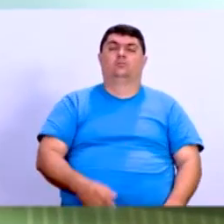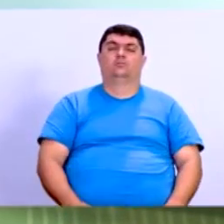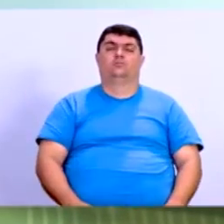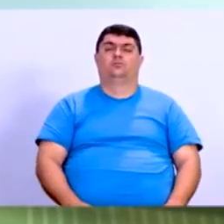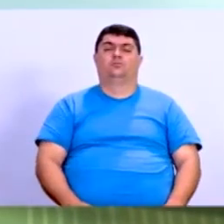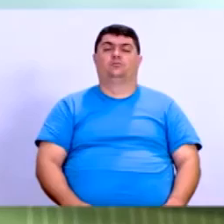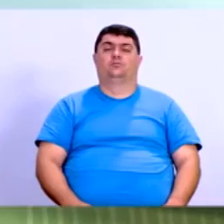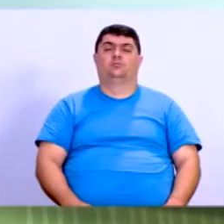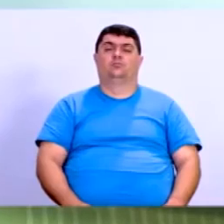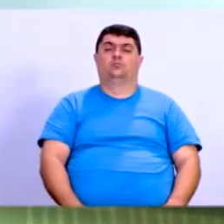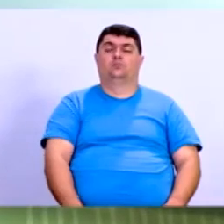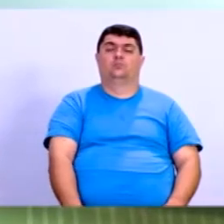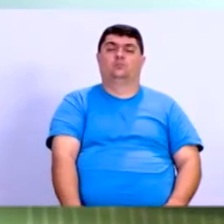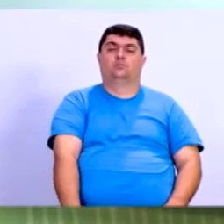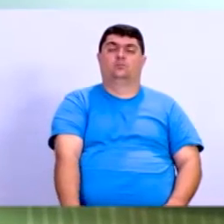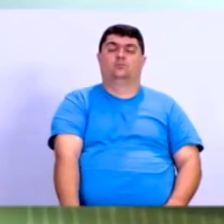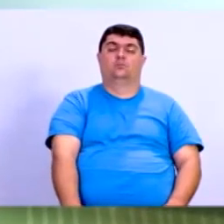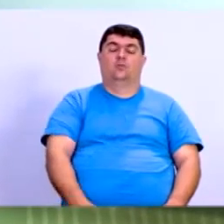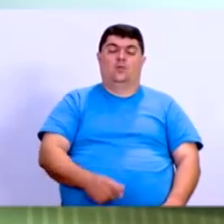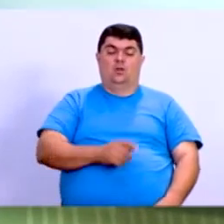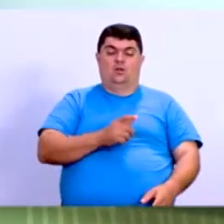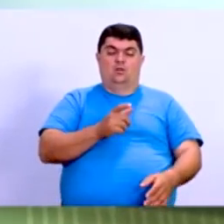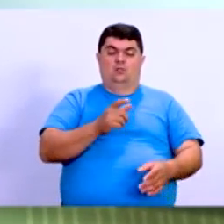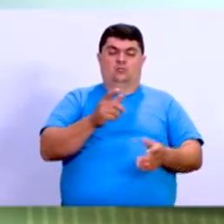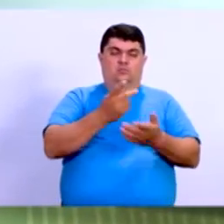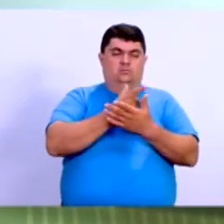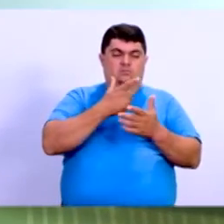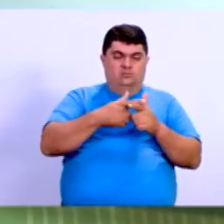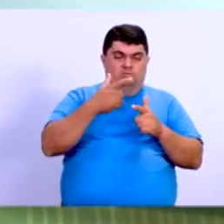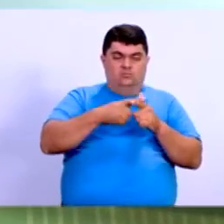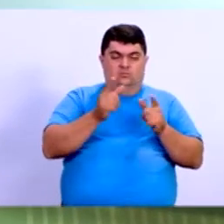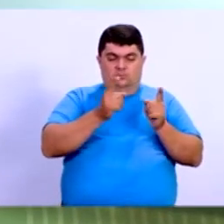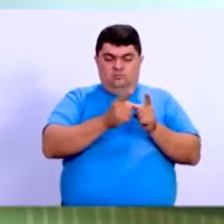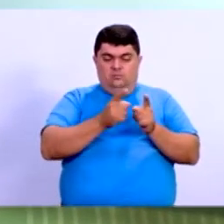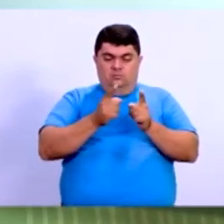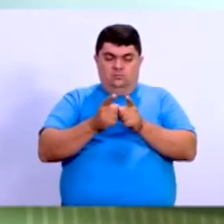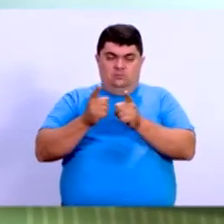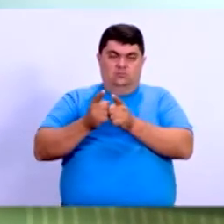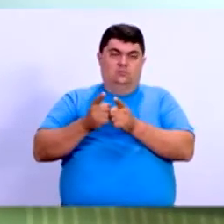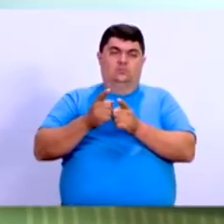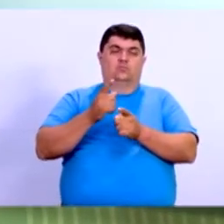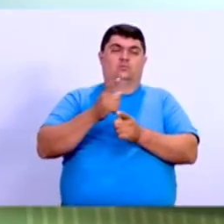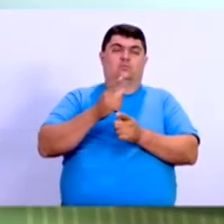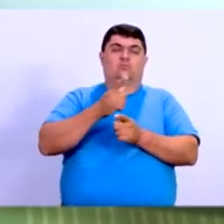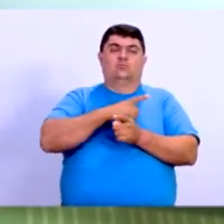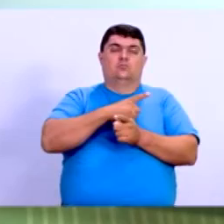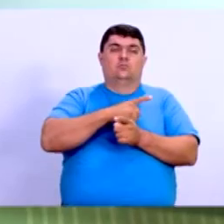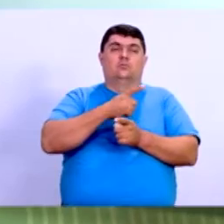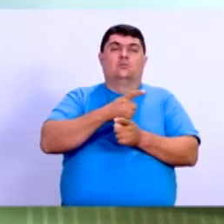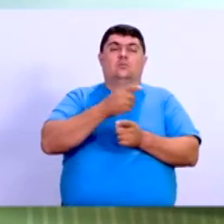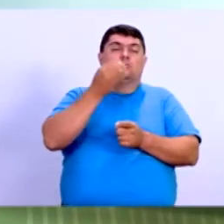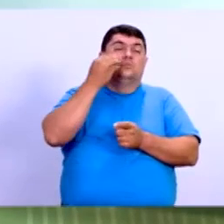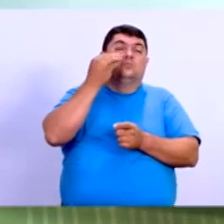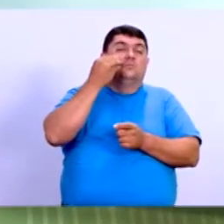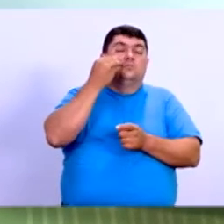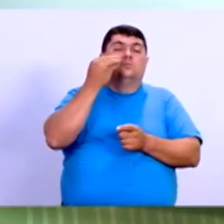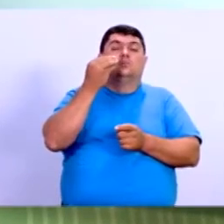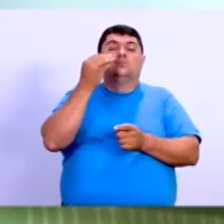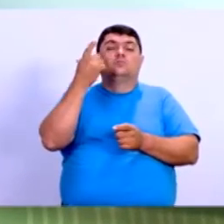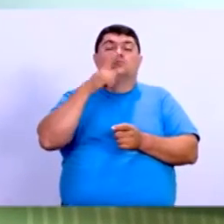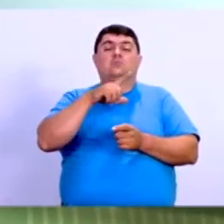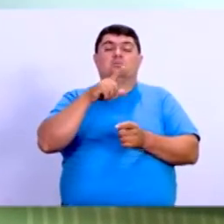Então, de pequenos problemas é possível você criar os diagramas de sequência que vão auxiliar